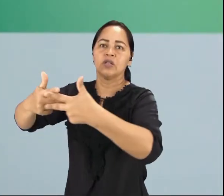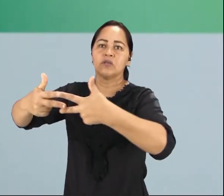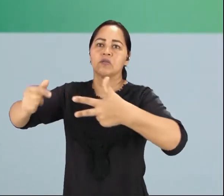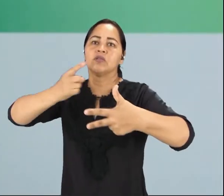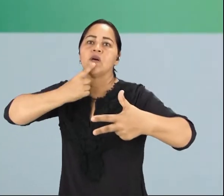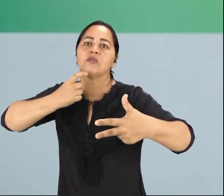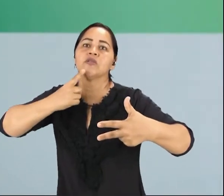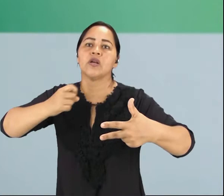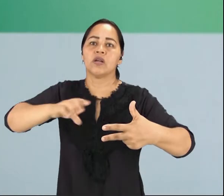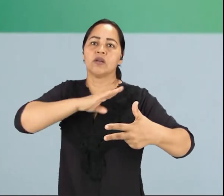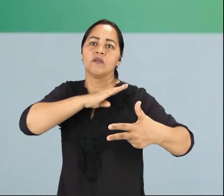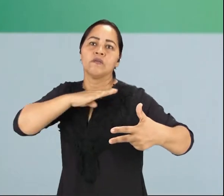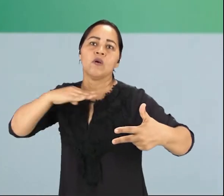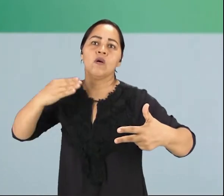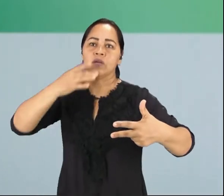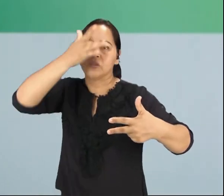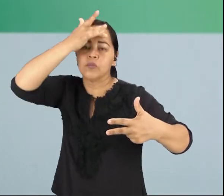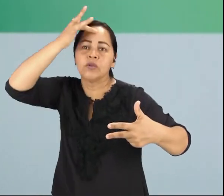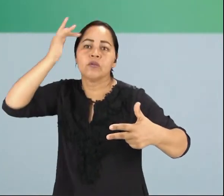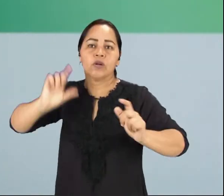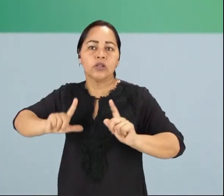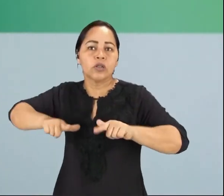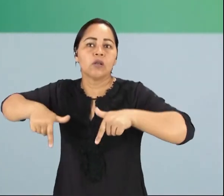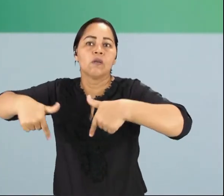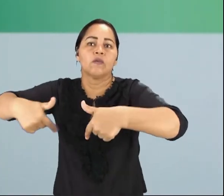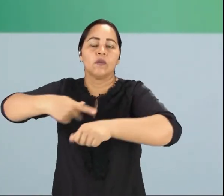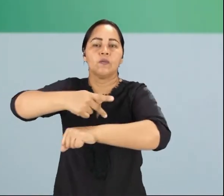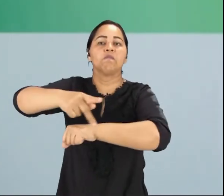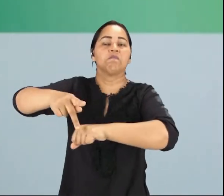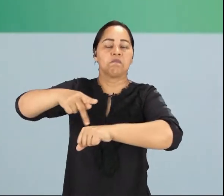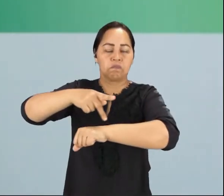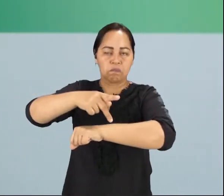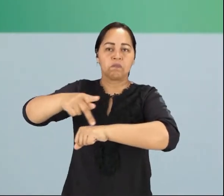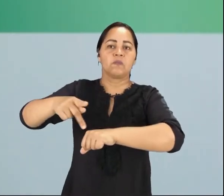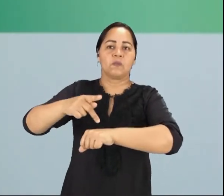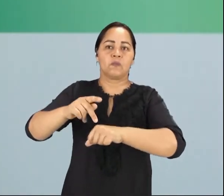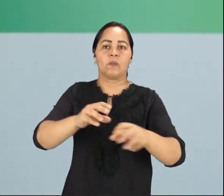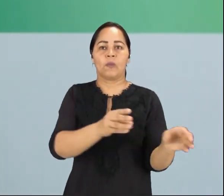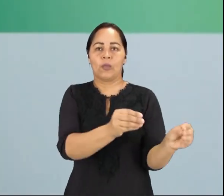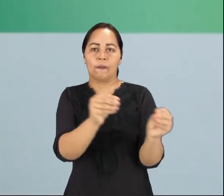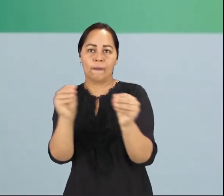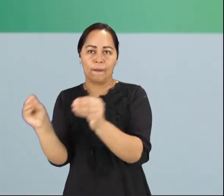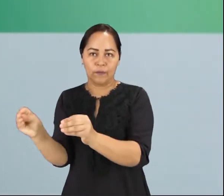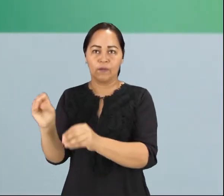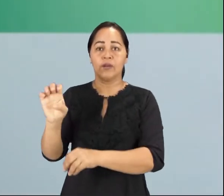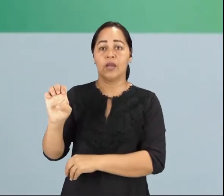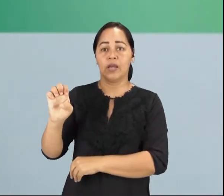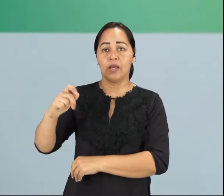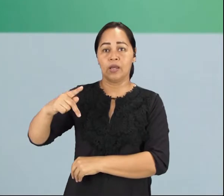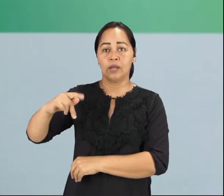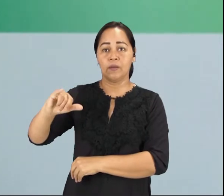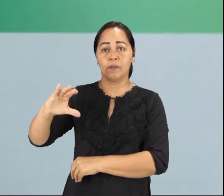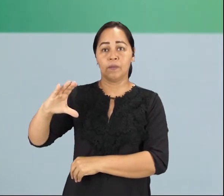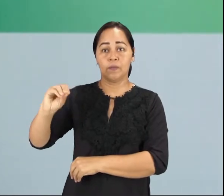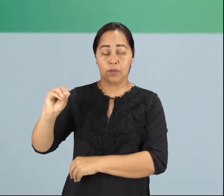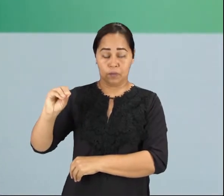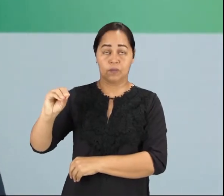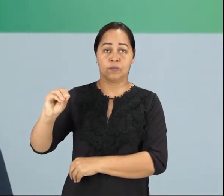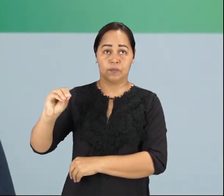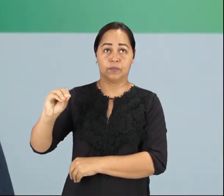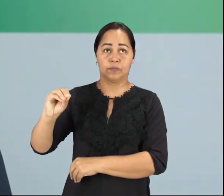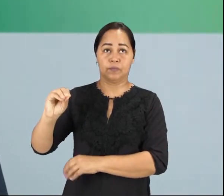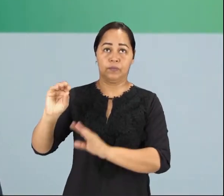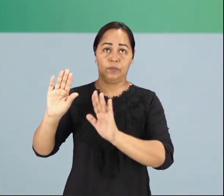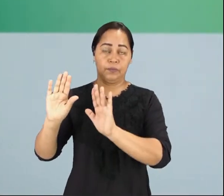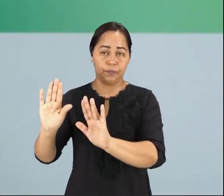temos aí essa mudança do lírico para o épico. Bom, tendo